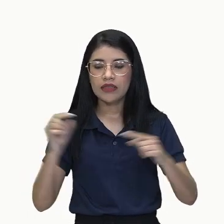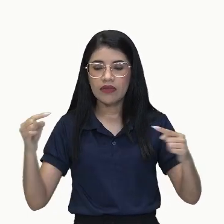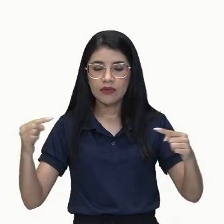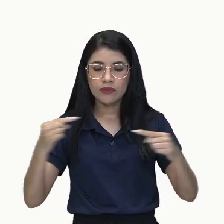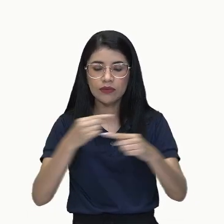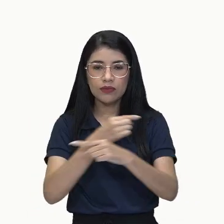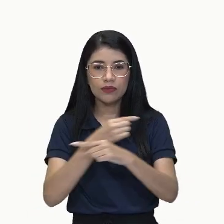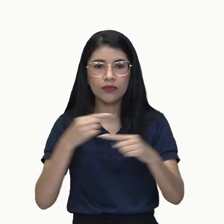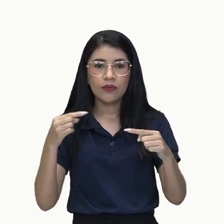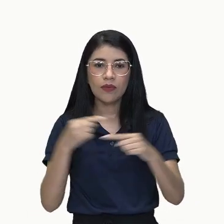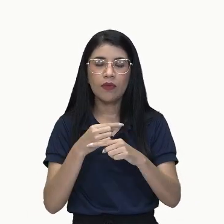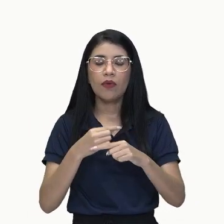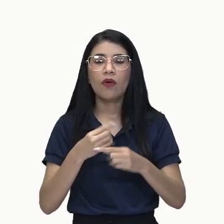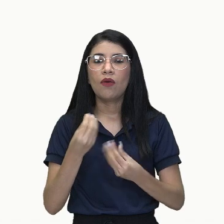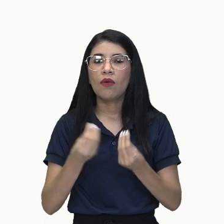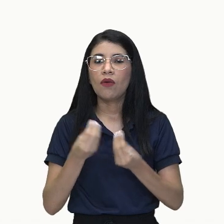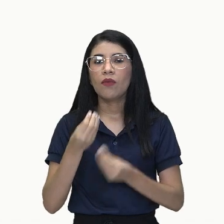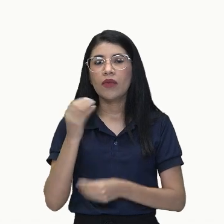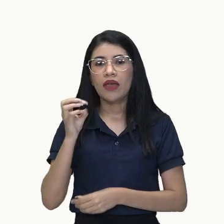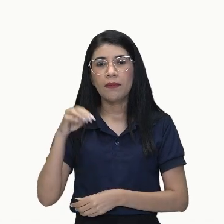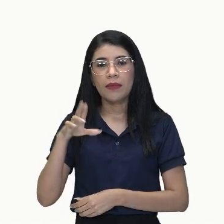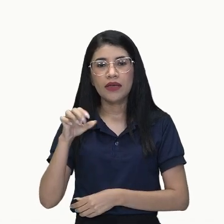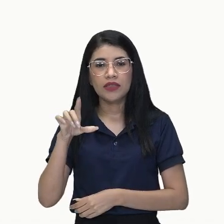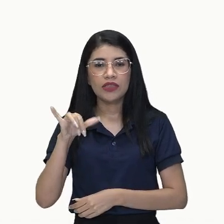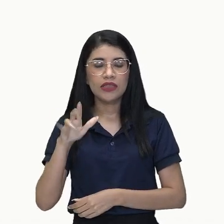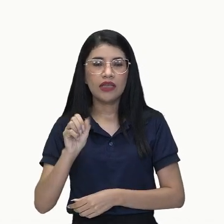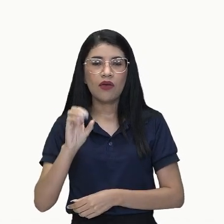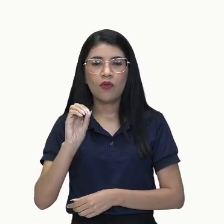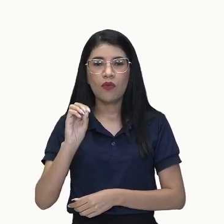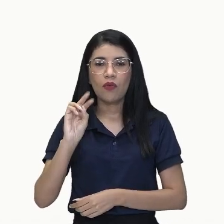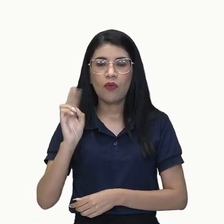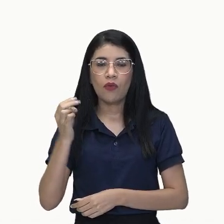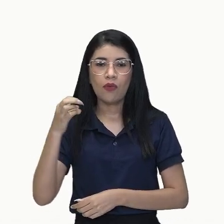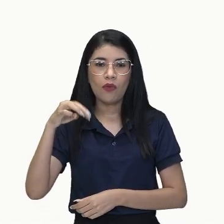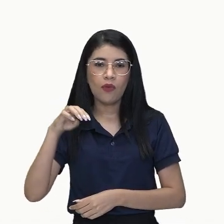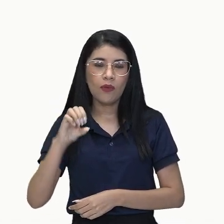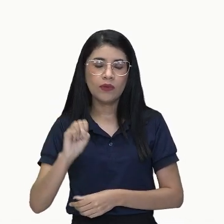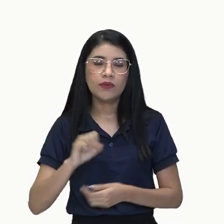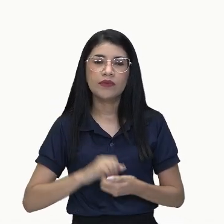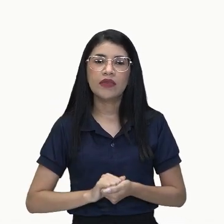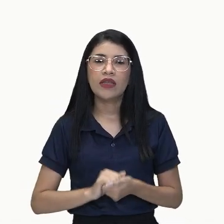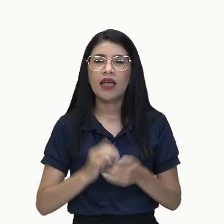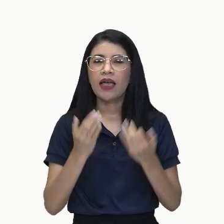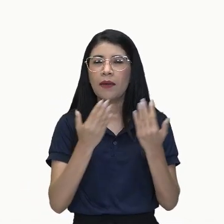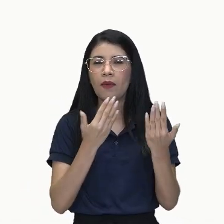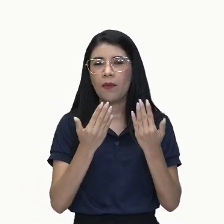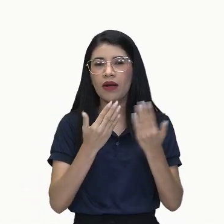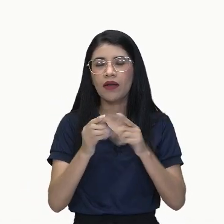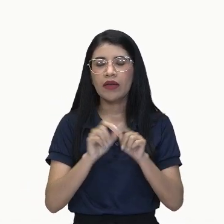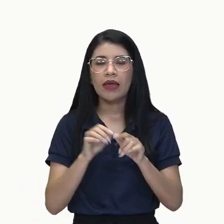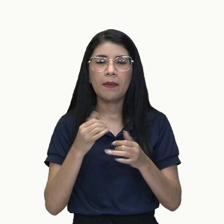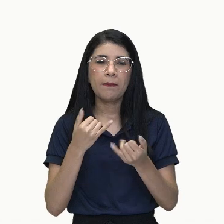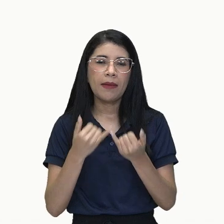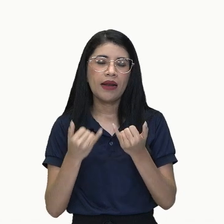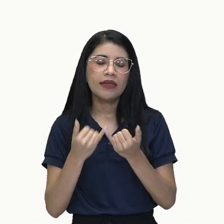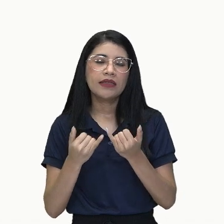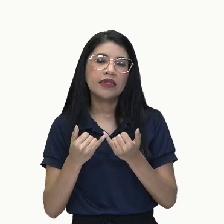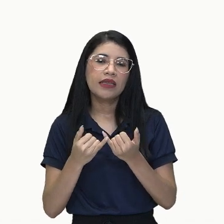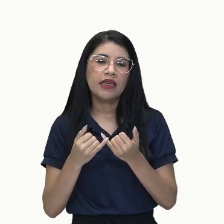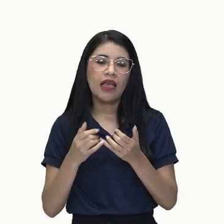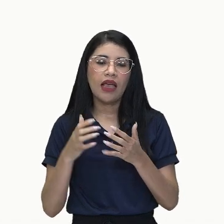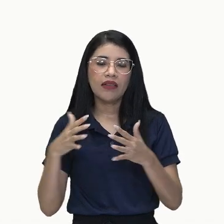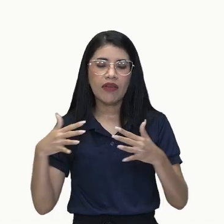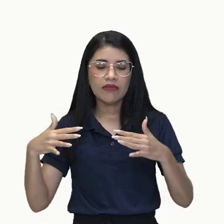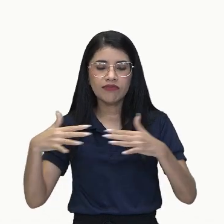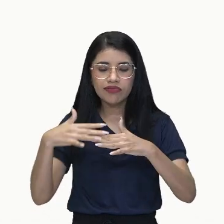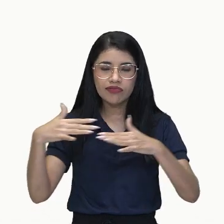sua medida é o Ohm. A analogia é como o atrito que dificulta